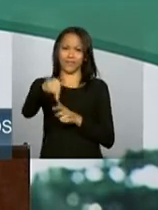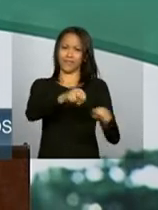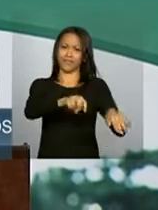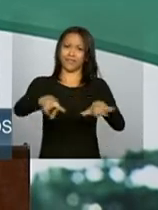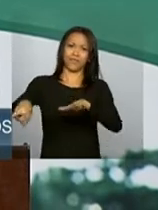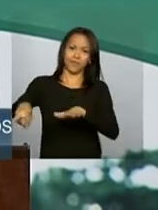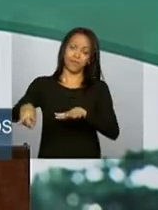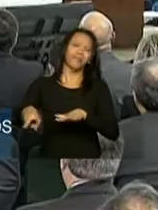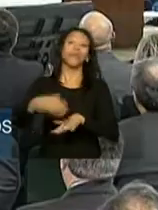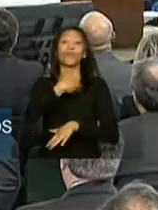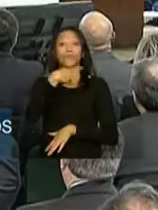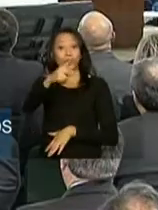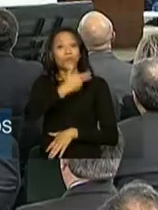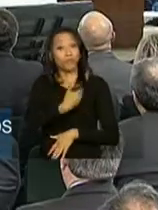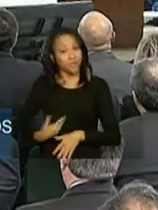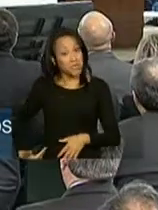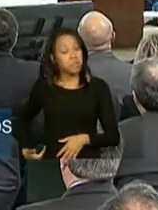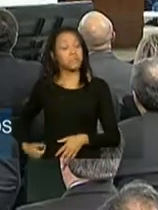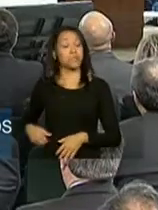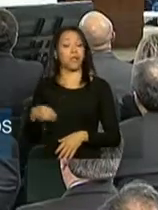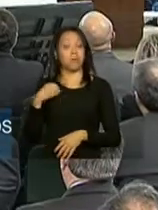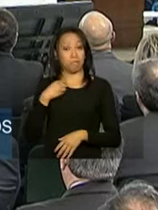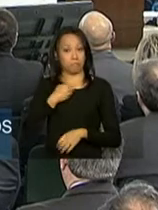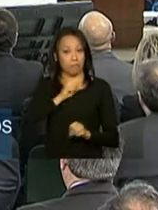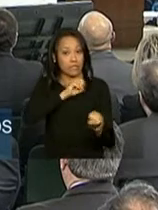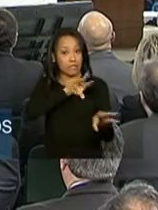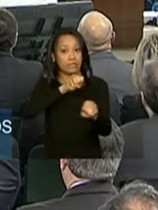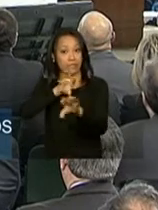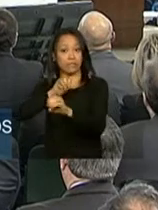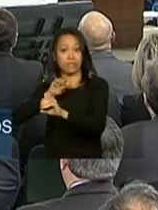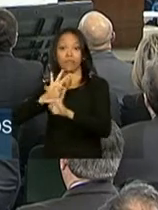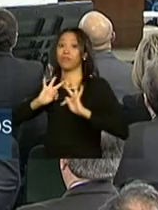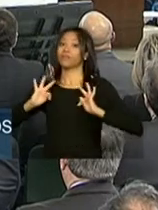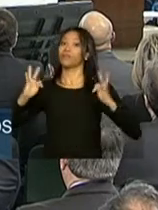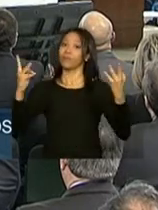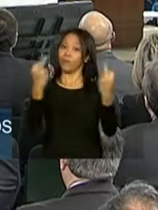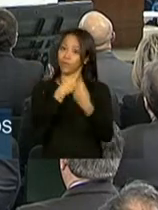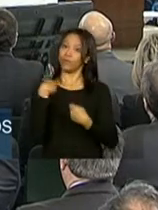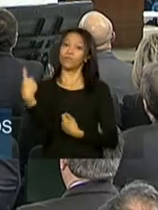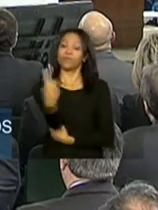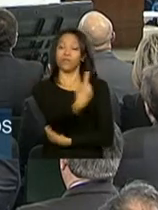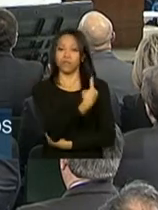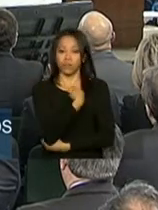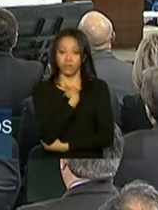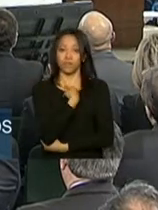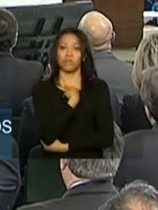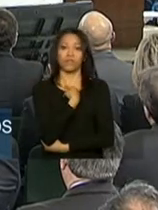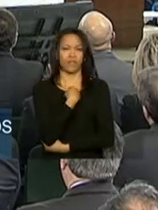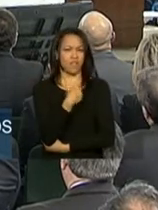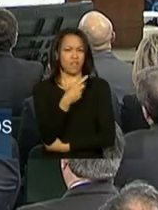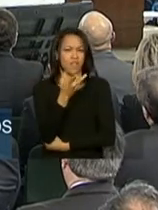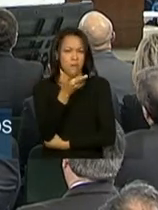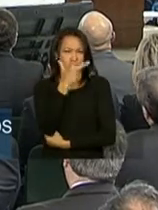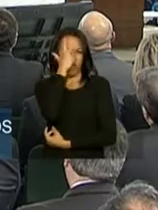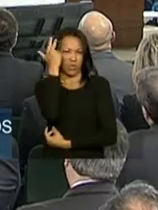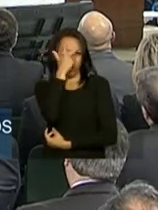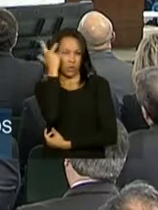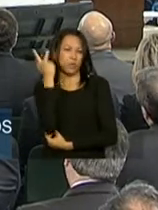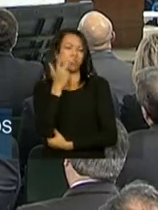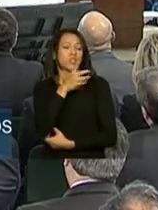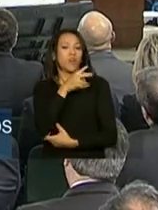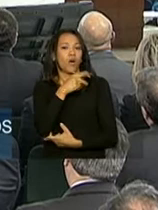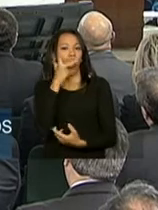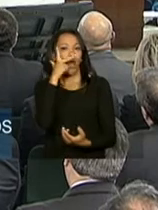lição. Está dando uma lição a todos nós brasileiros. Enquanto o velho só vê a